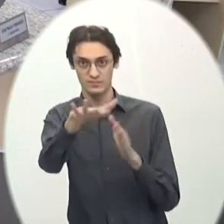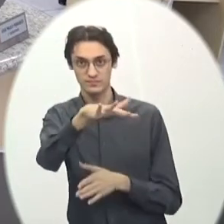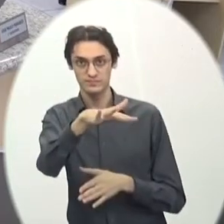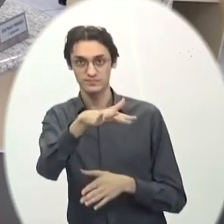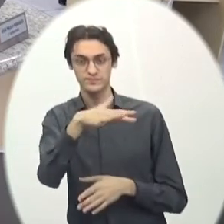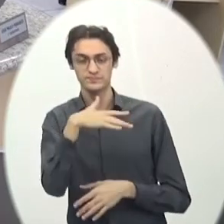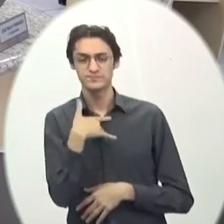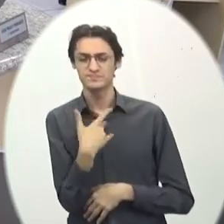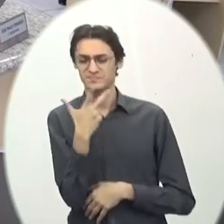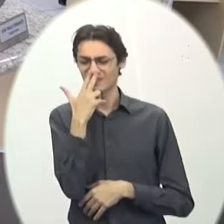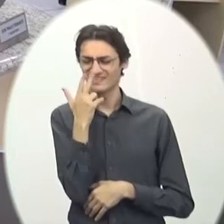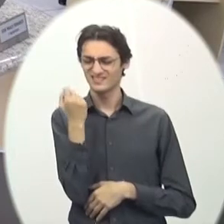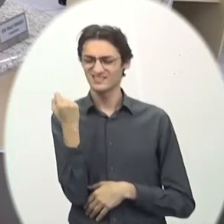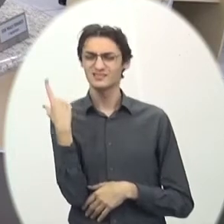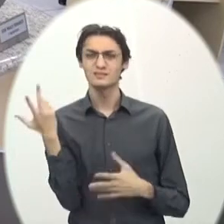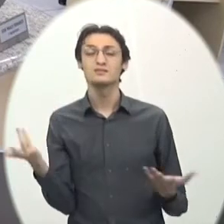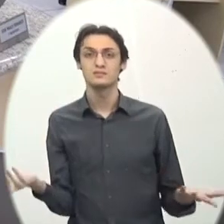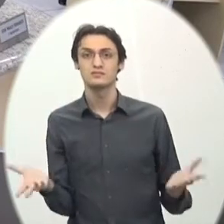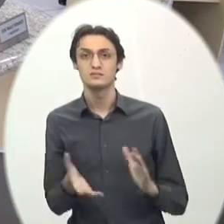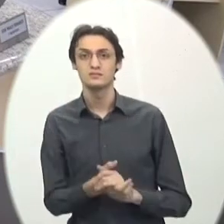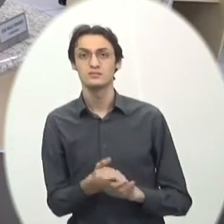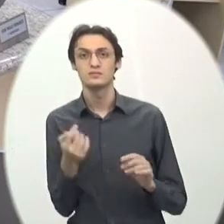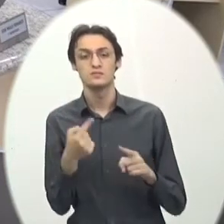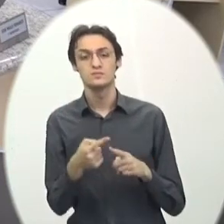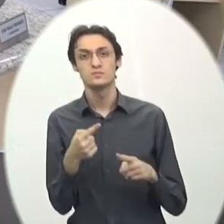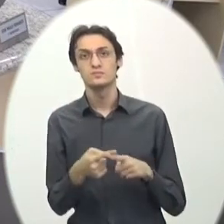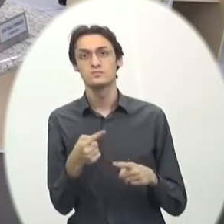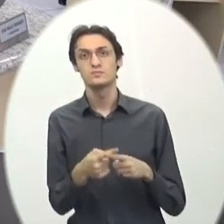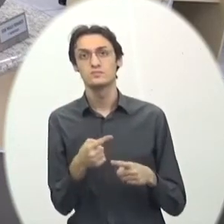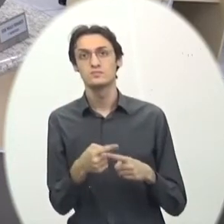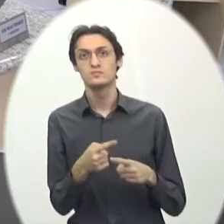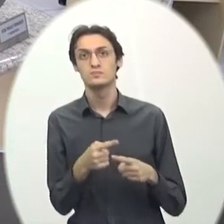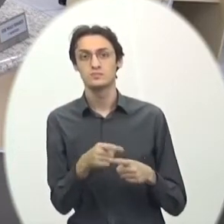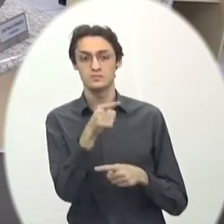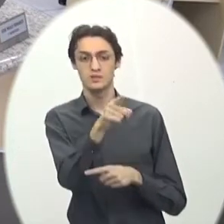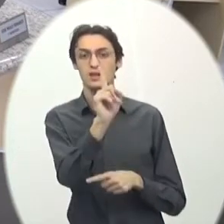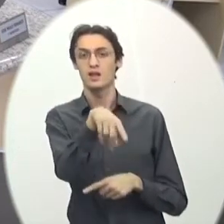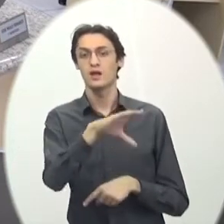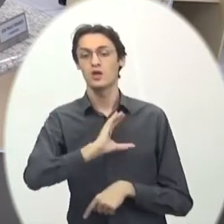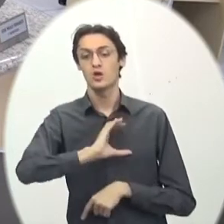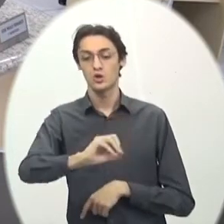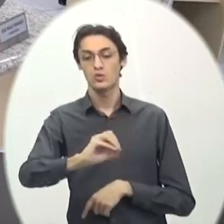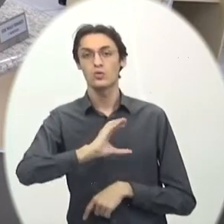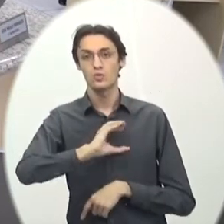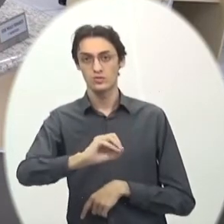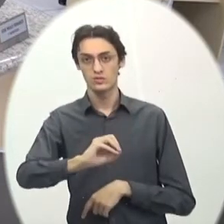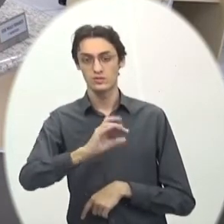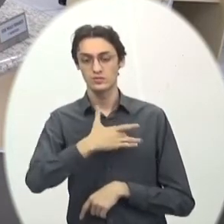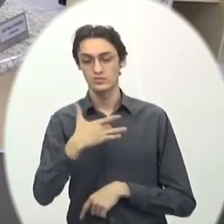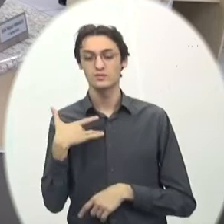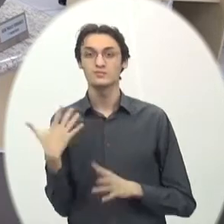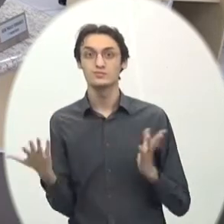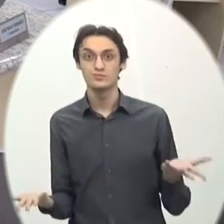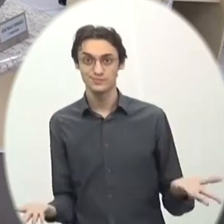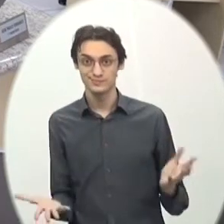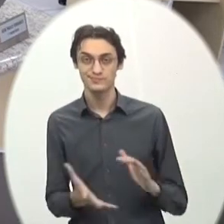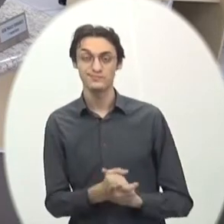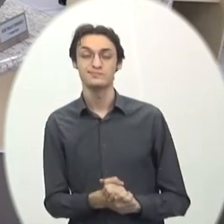fica difícil, até porque ele como coordenador de saúde, né?